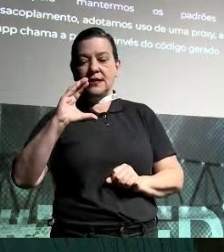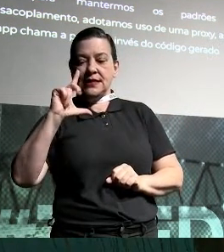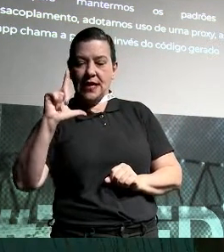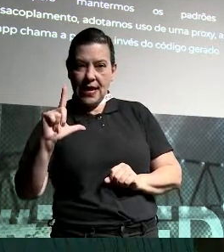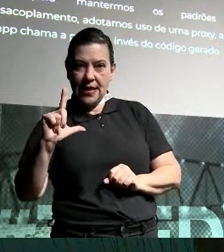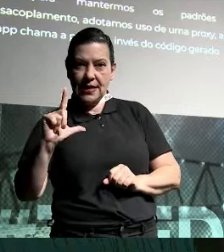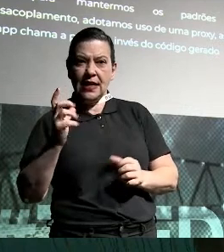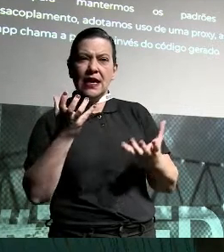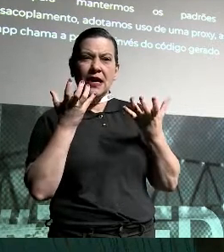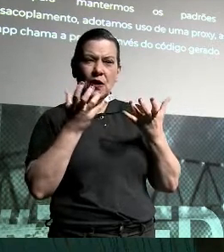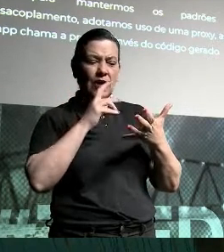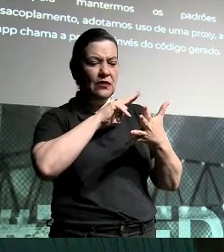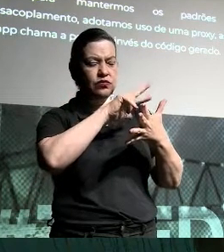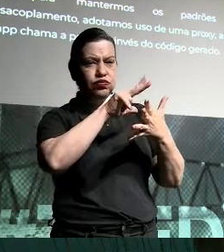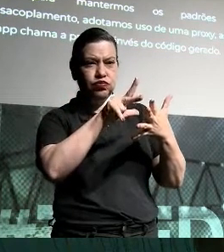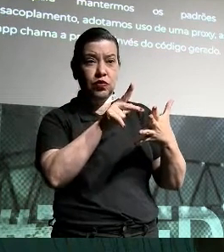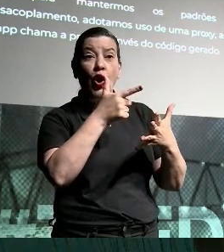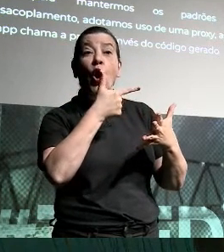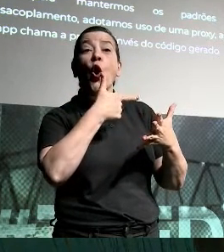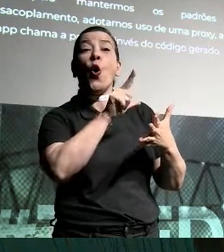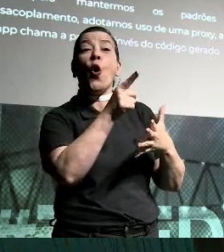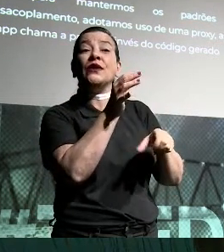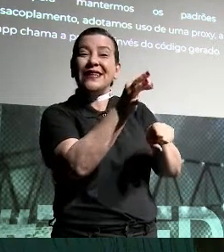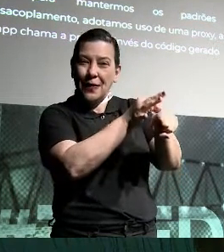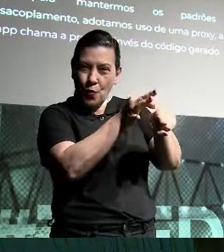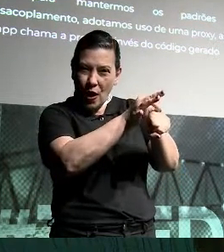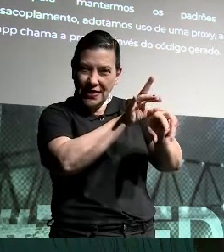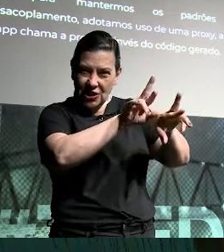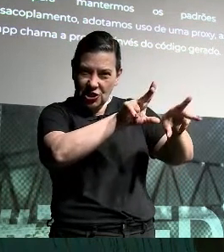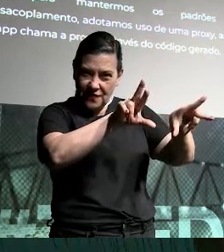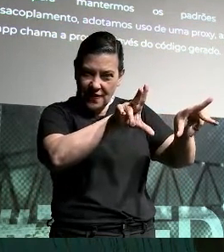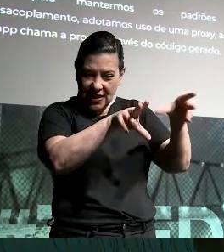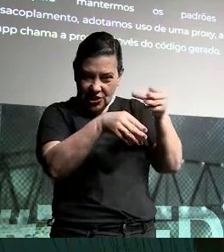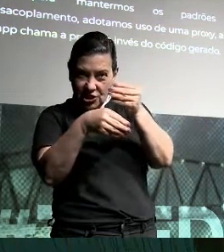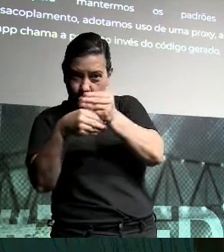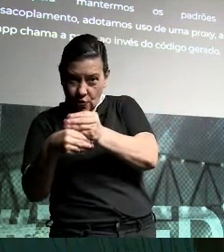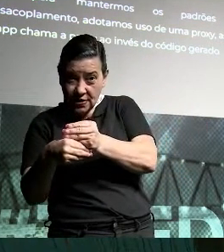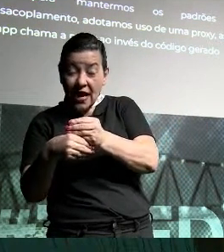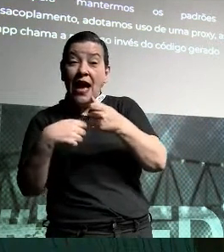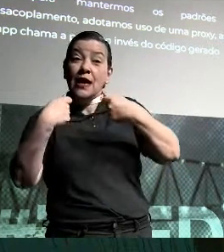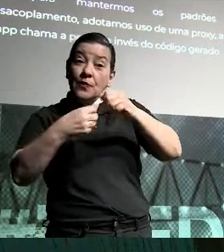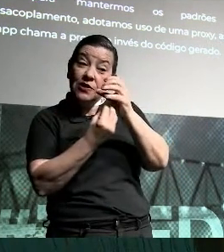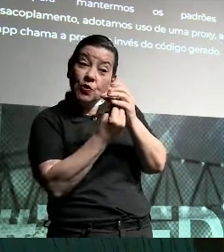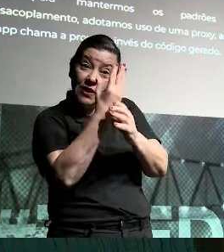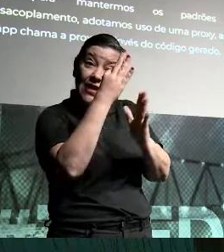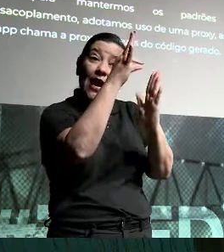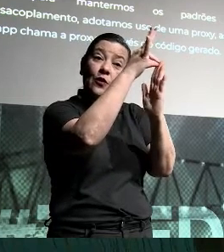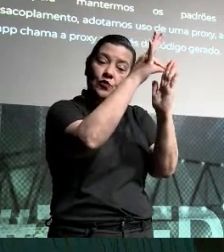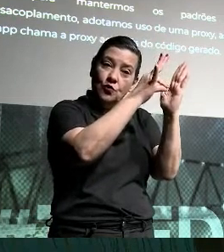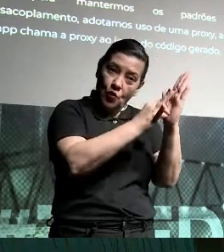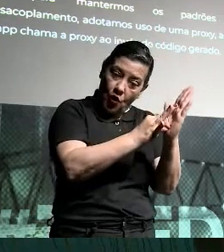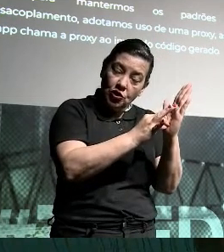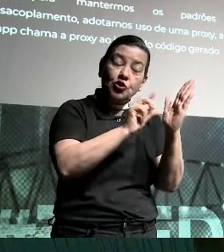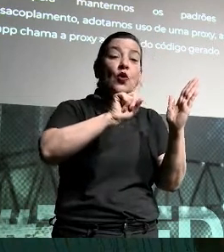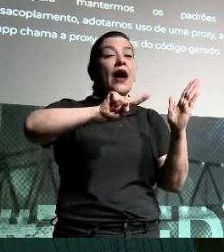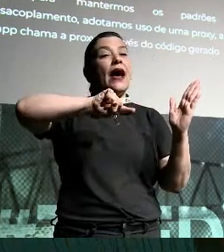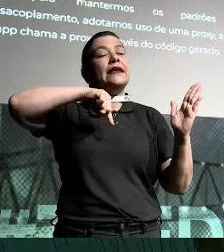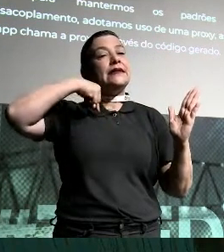USDC, USDT ou outra criptomoeda que siga o RC20, eu gero esse código via ABI e